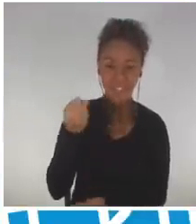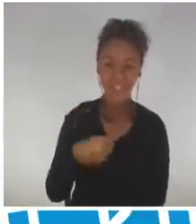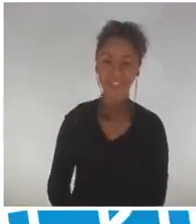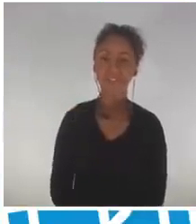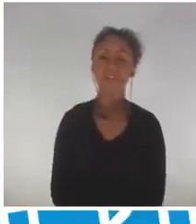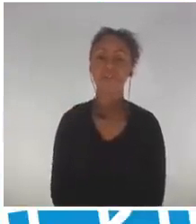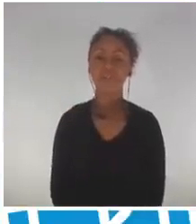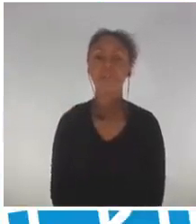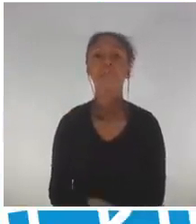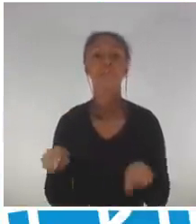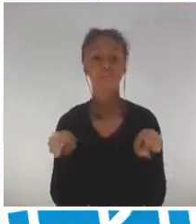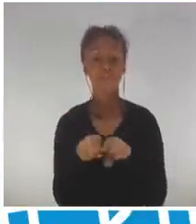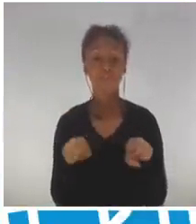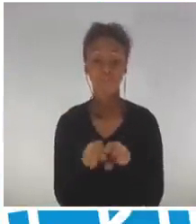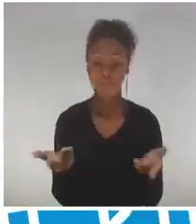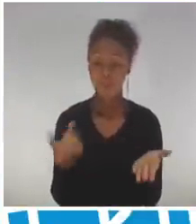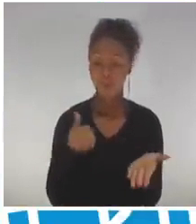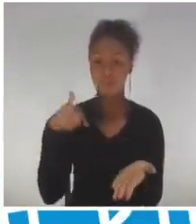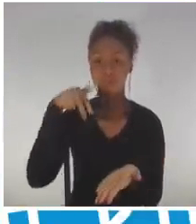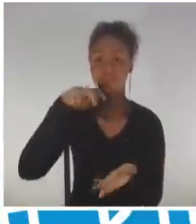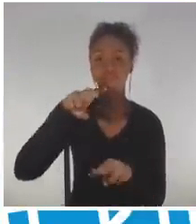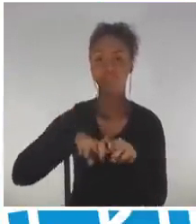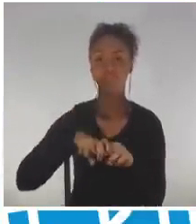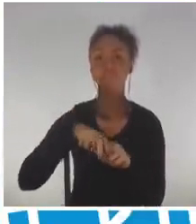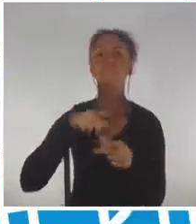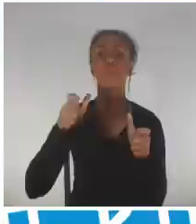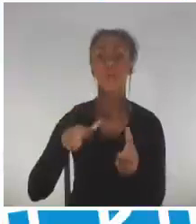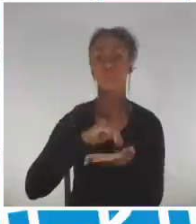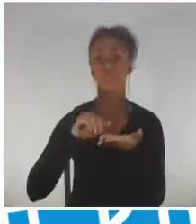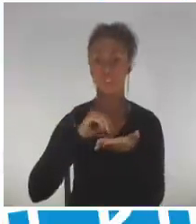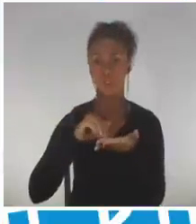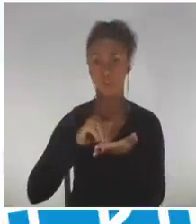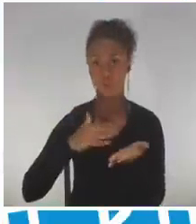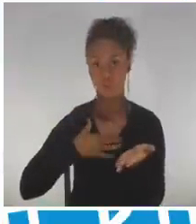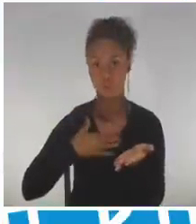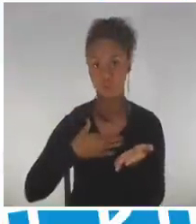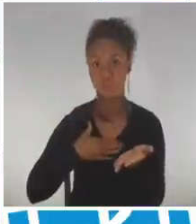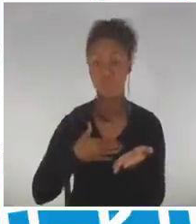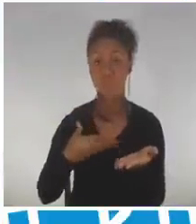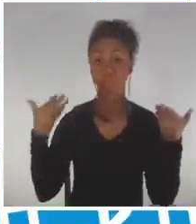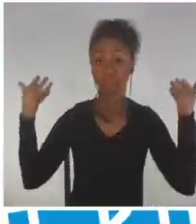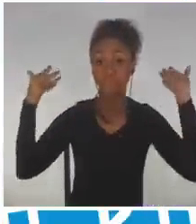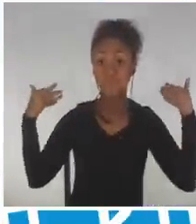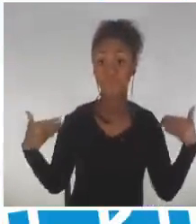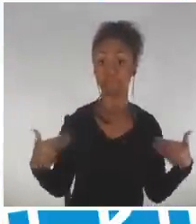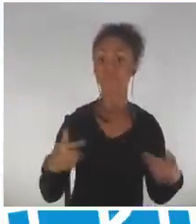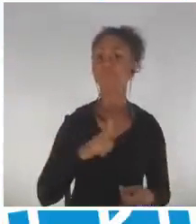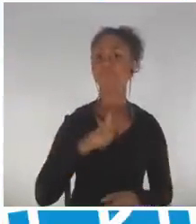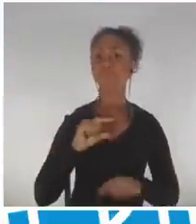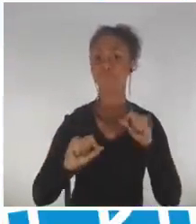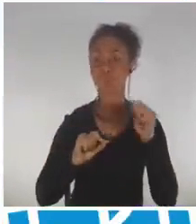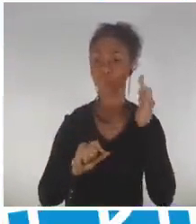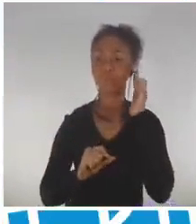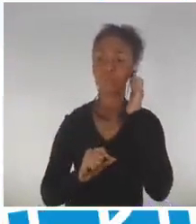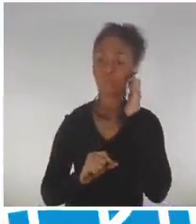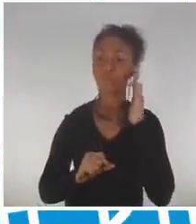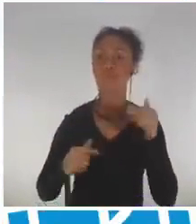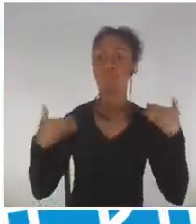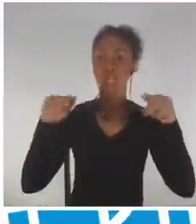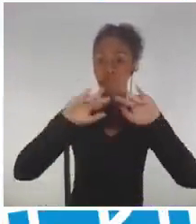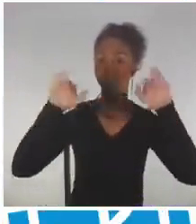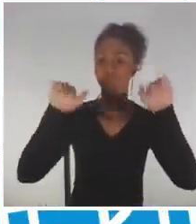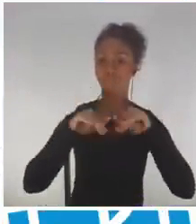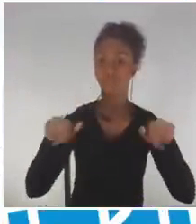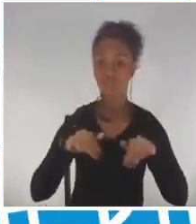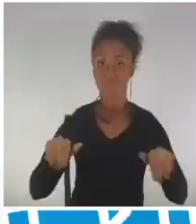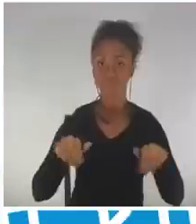Estou no meu escritório nesse momento. Atrás de mim existe uma estante. Estou vestido com um